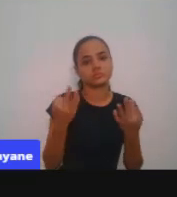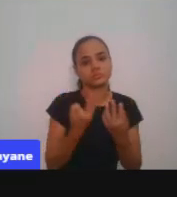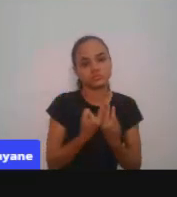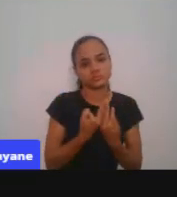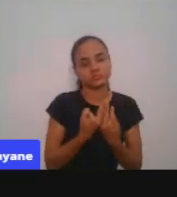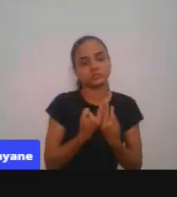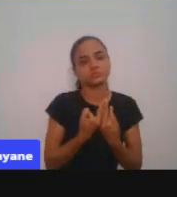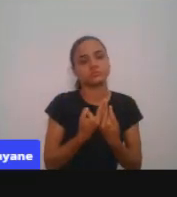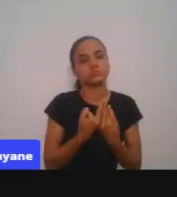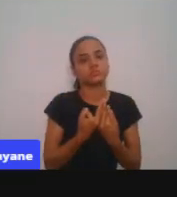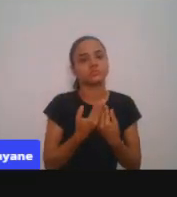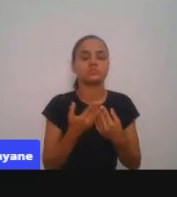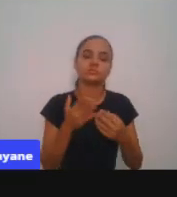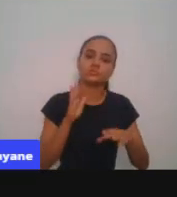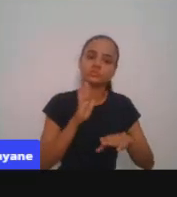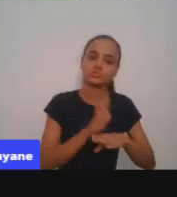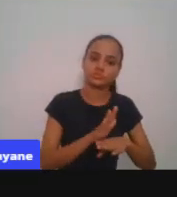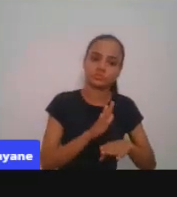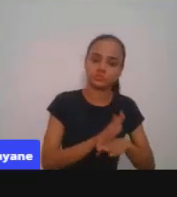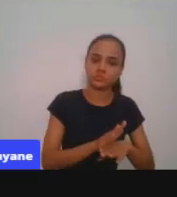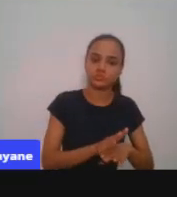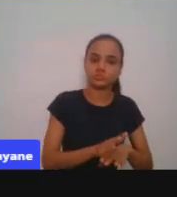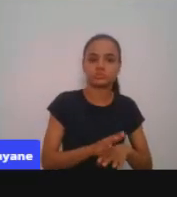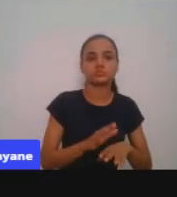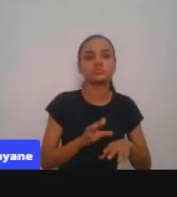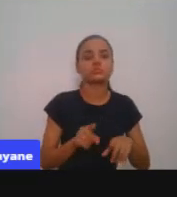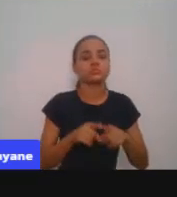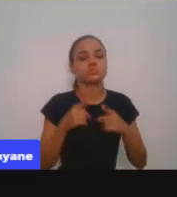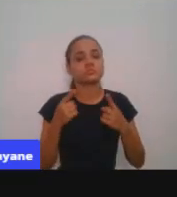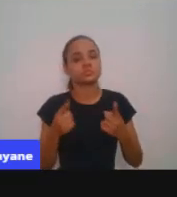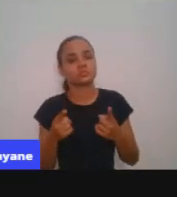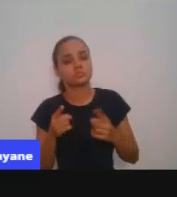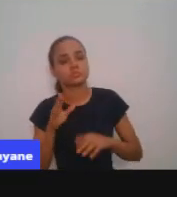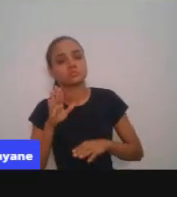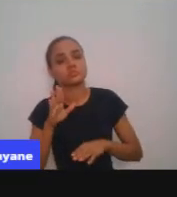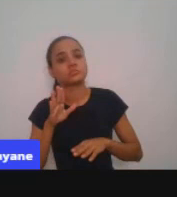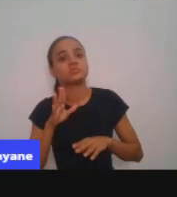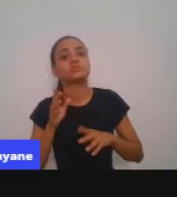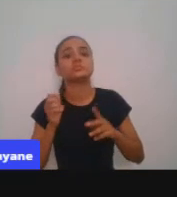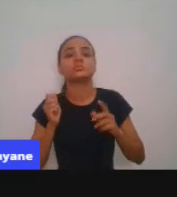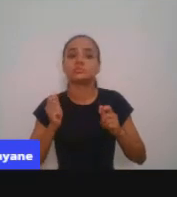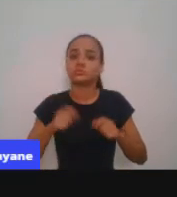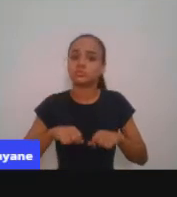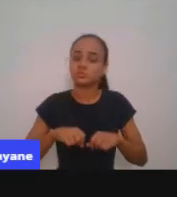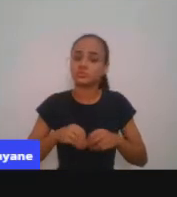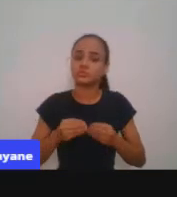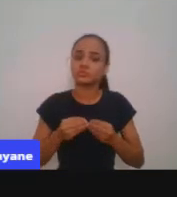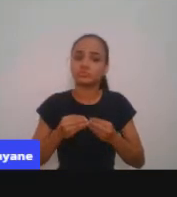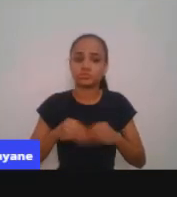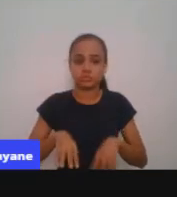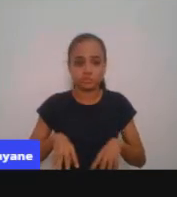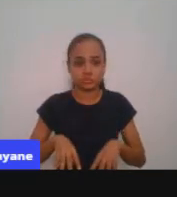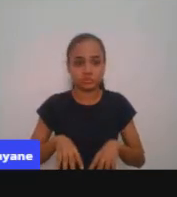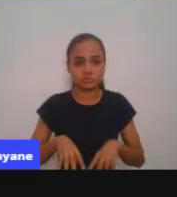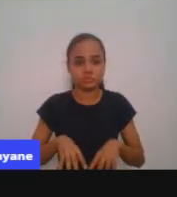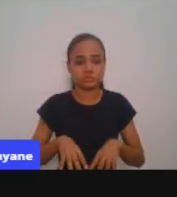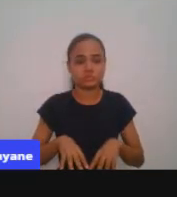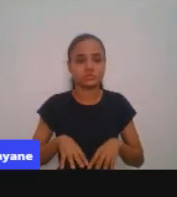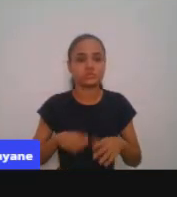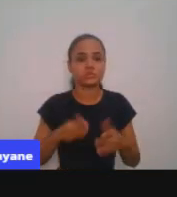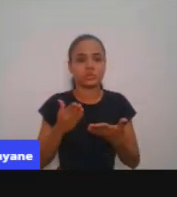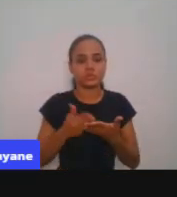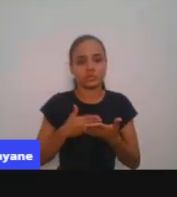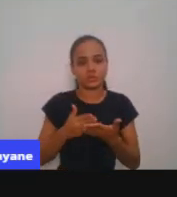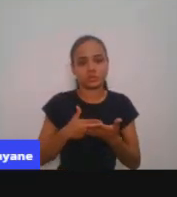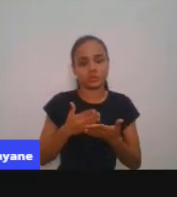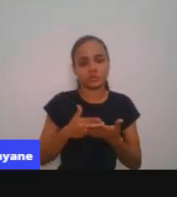Então, a gente quer destacar isso, que a gente tem consciência de que o caderno impresso, e muitas vezes, ele não vai ser a melhor